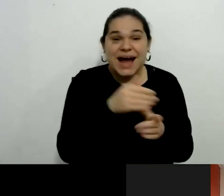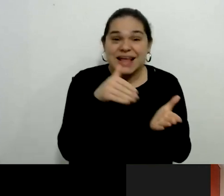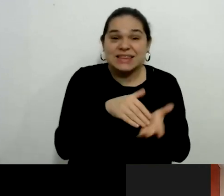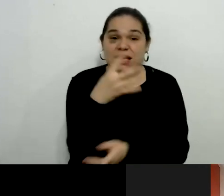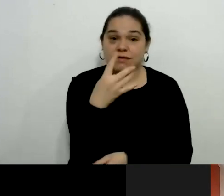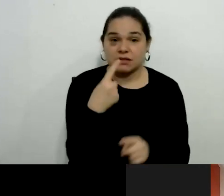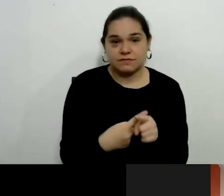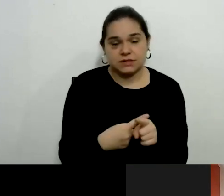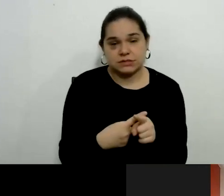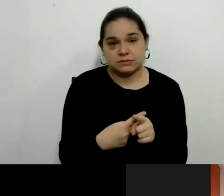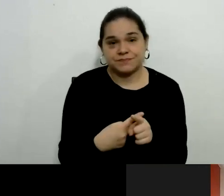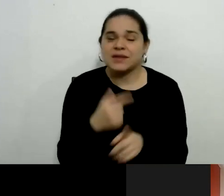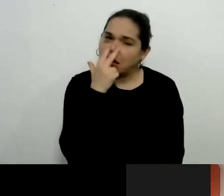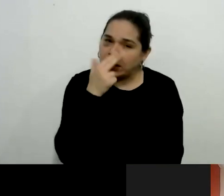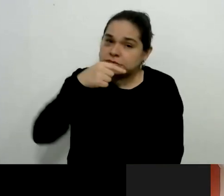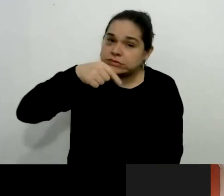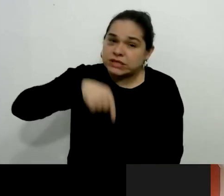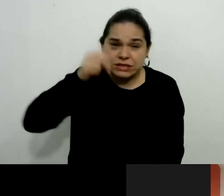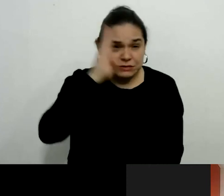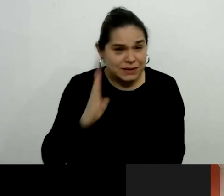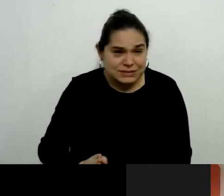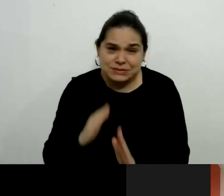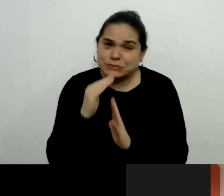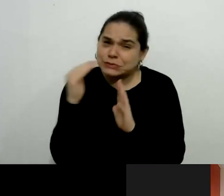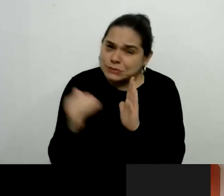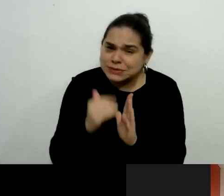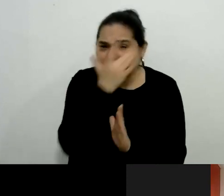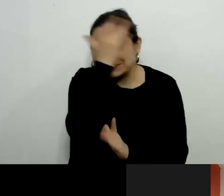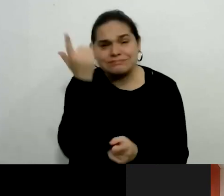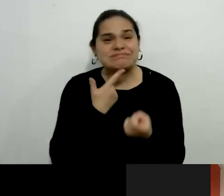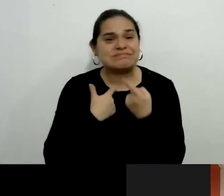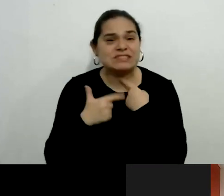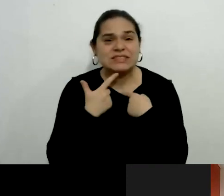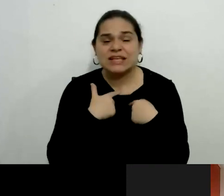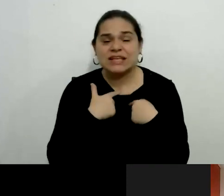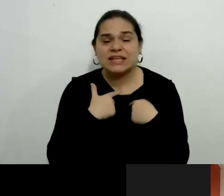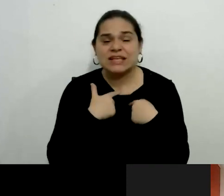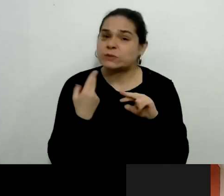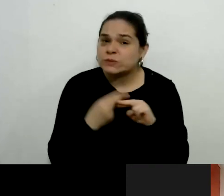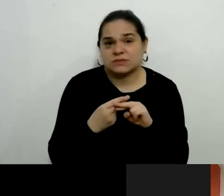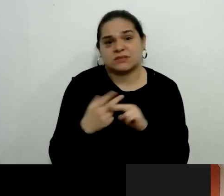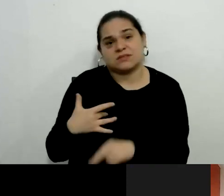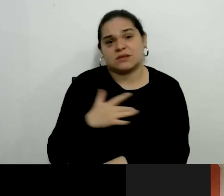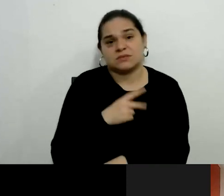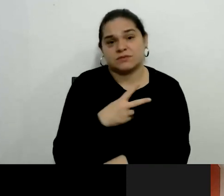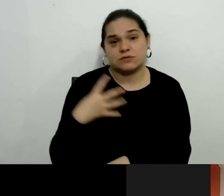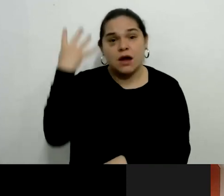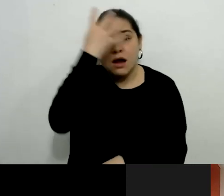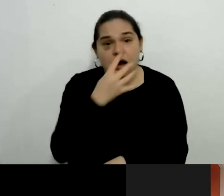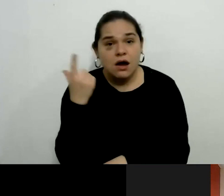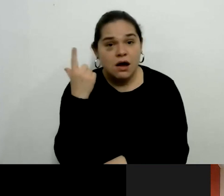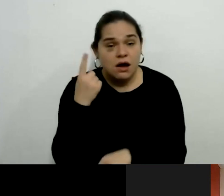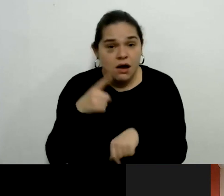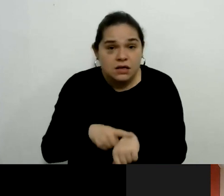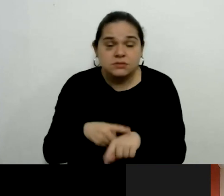gostaria de ter essa situação, essa possibilidade, e é uma coisa que uma negociação bem grande que o Sindicato de Mentalurgicos